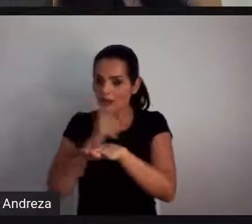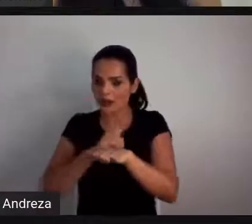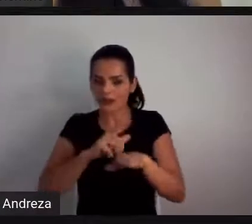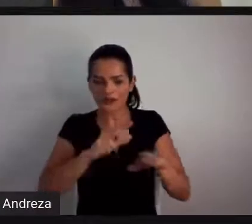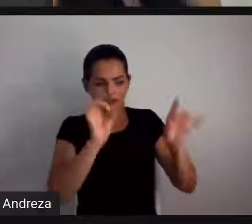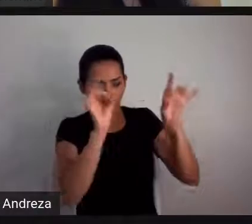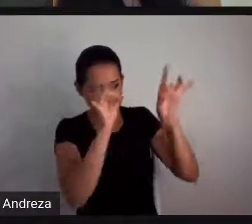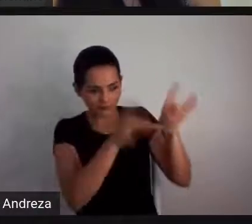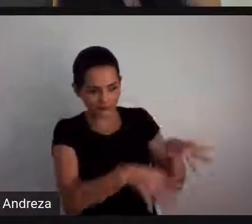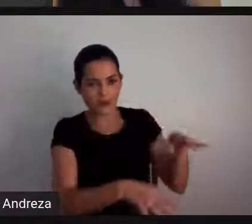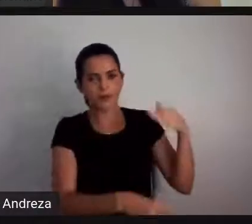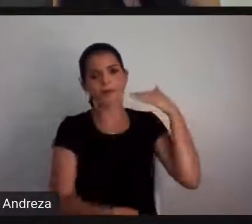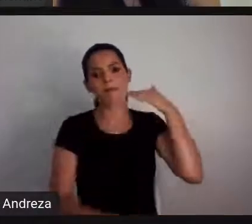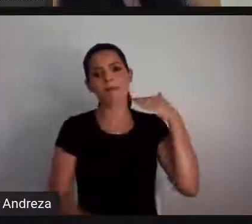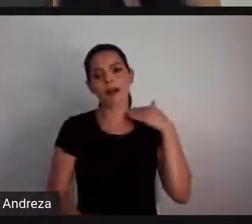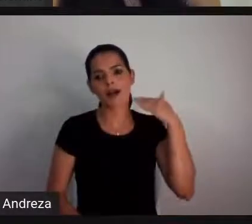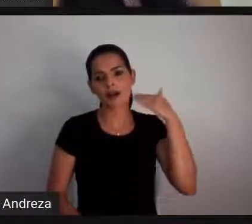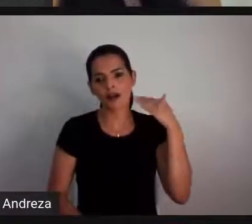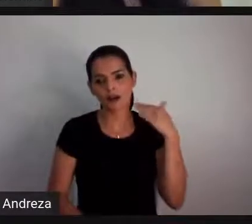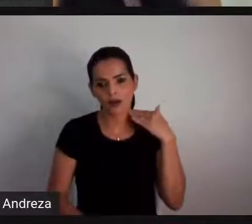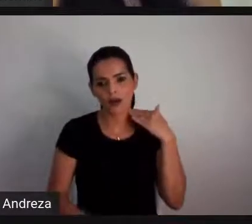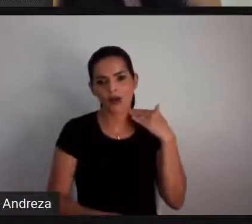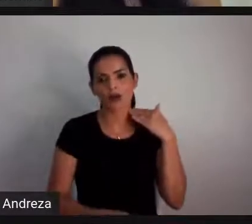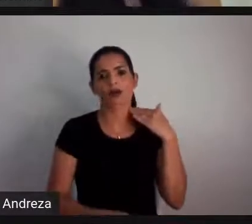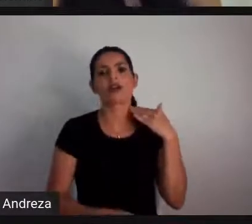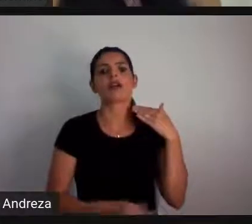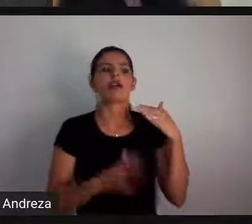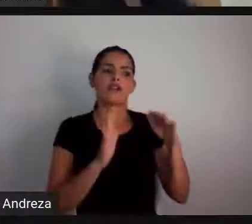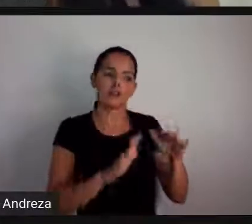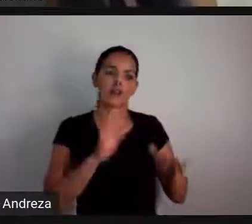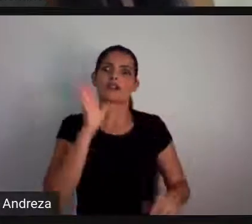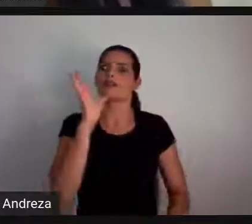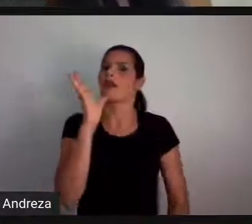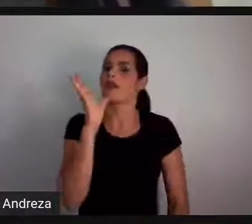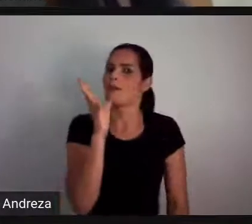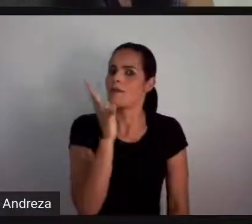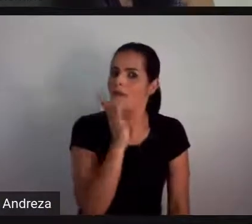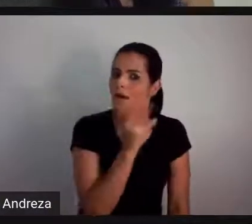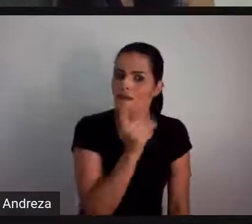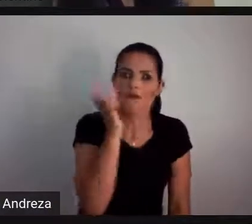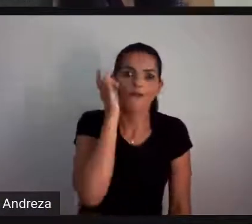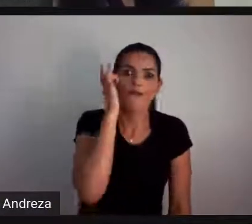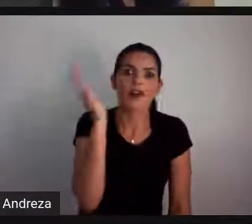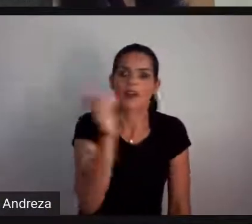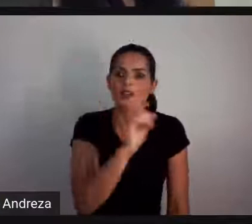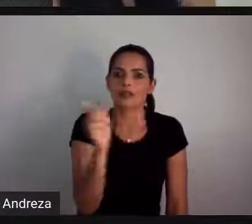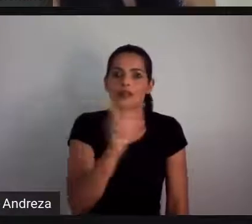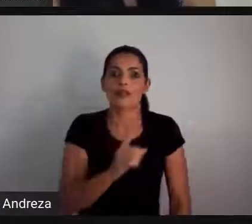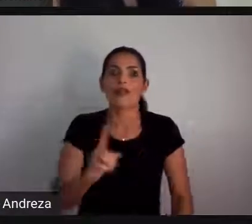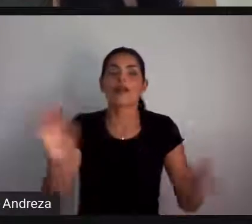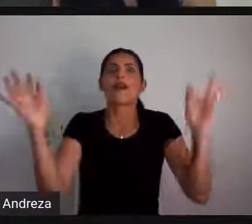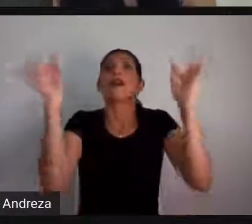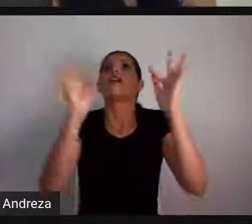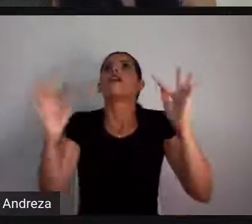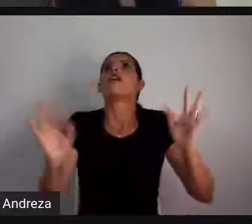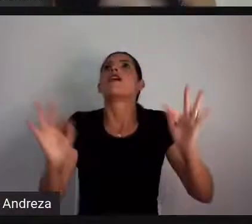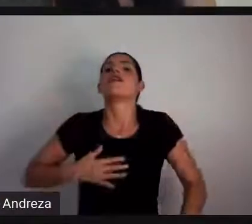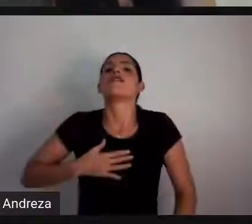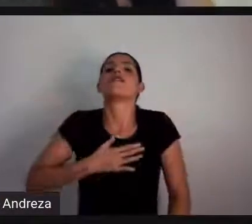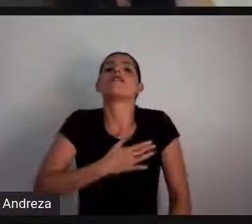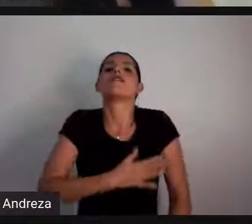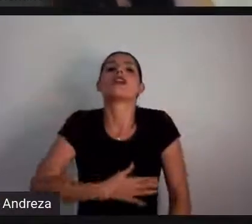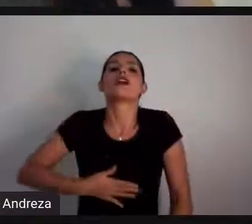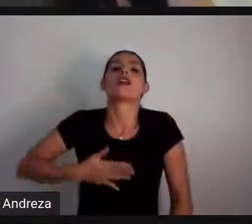uma caminhada, entende? Mas a gente consegue, né? Consegui, tô feliz da vida, sabe? Feliz da vida. Ó, que beleza. Mas